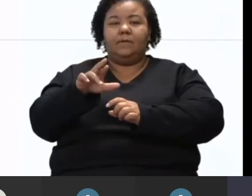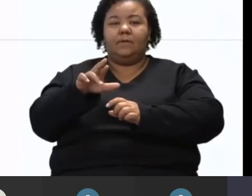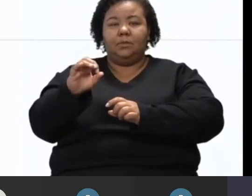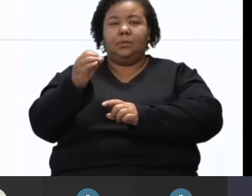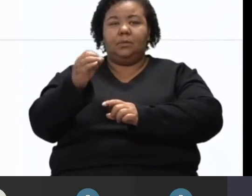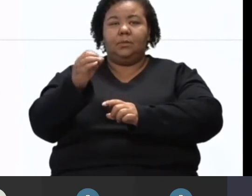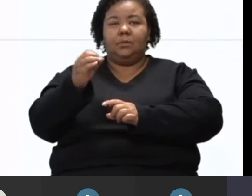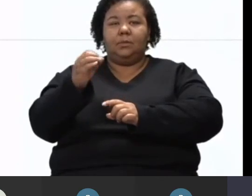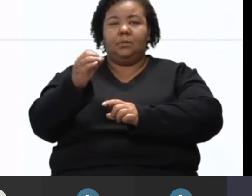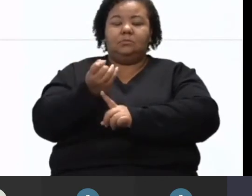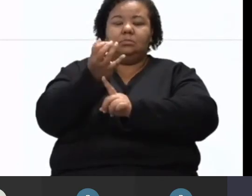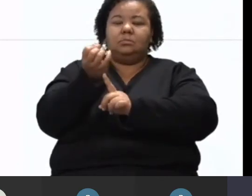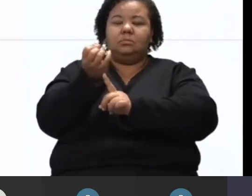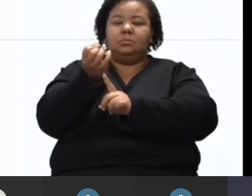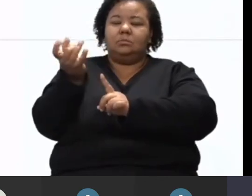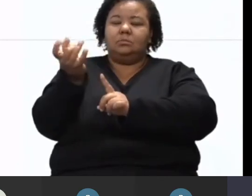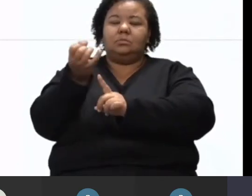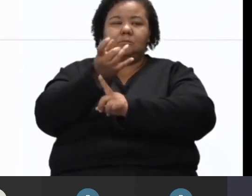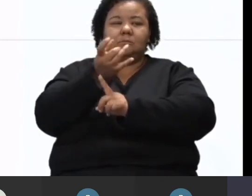aos conídeos.